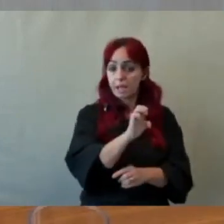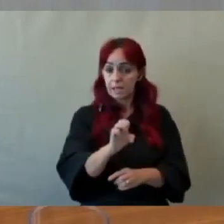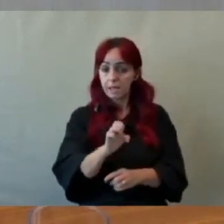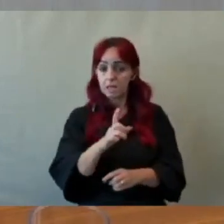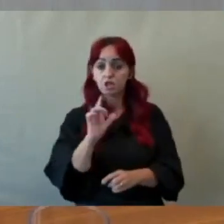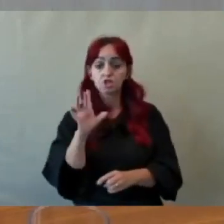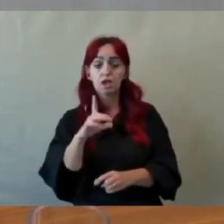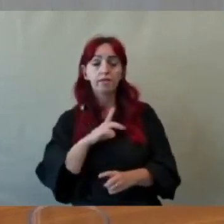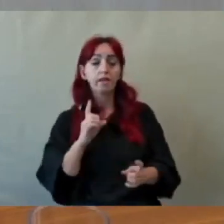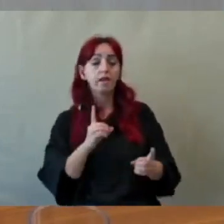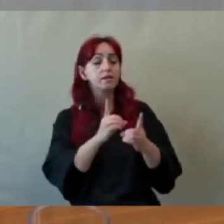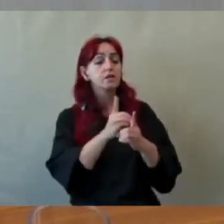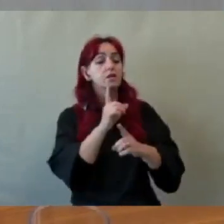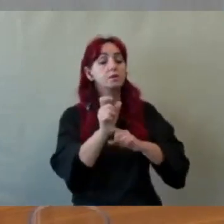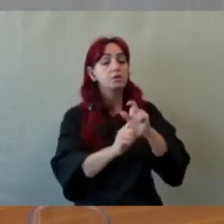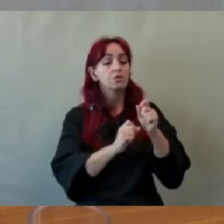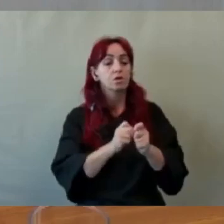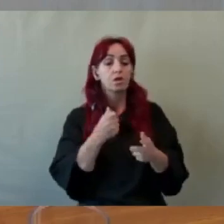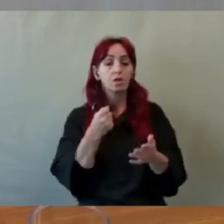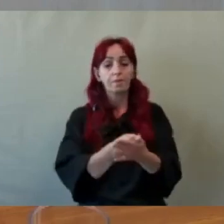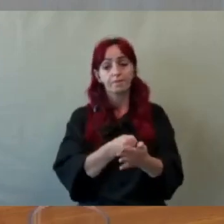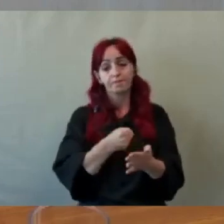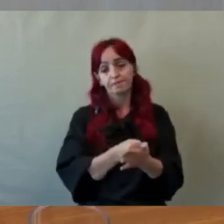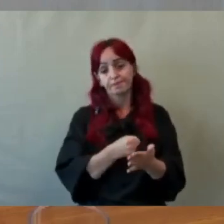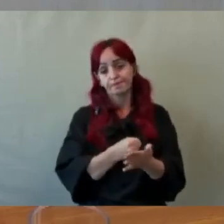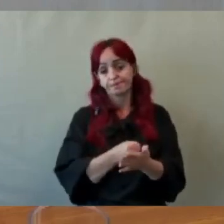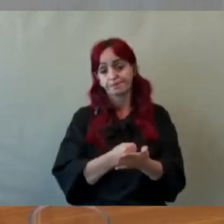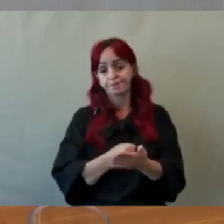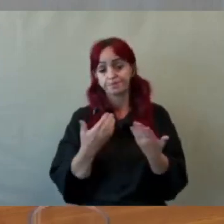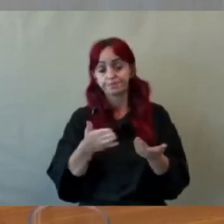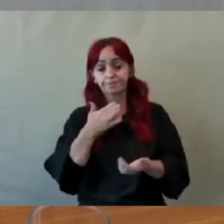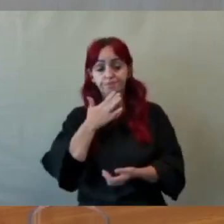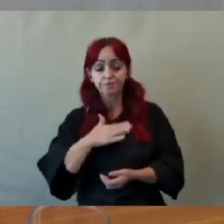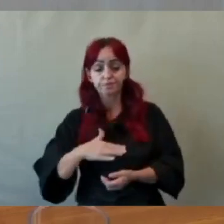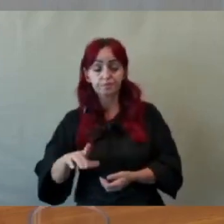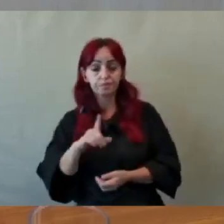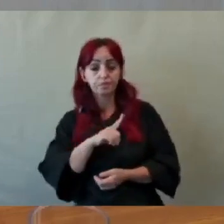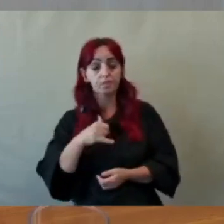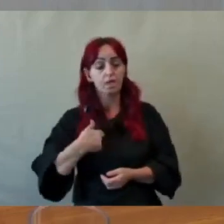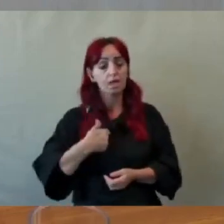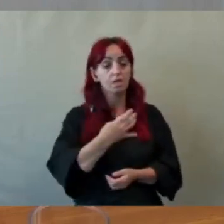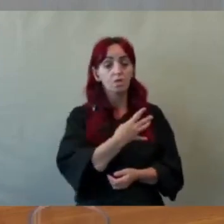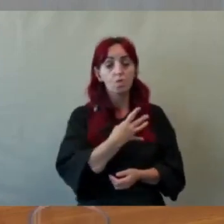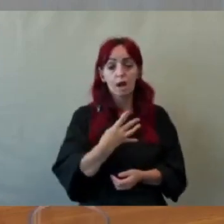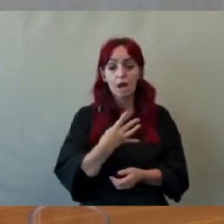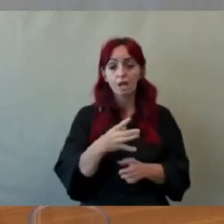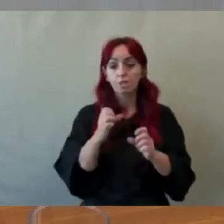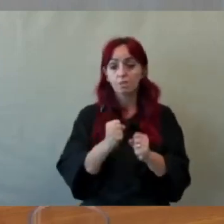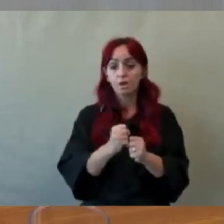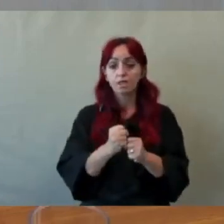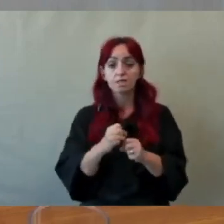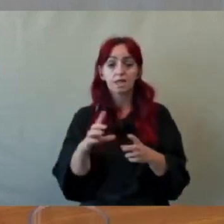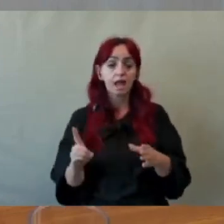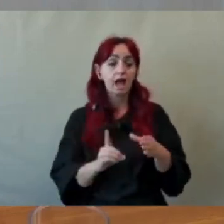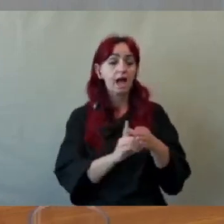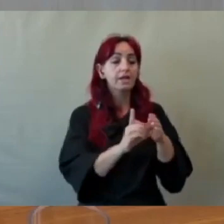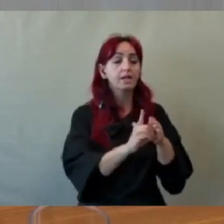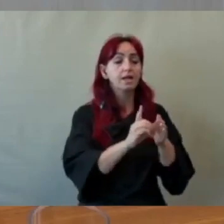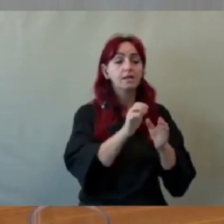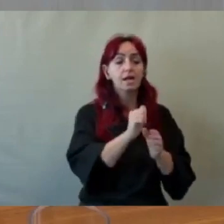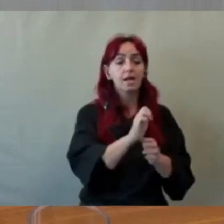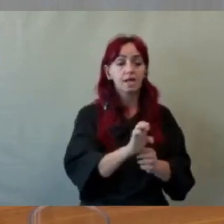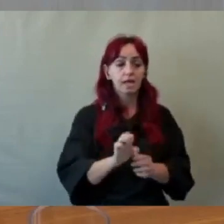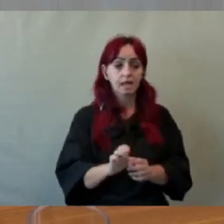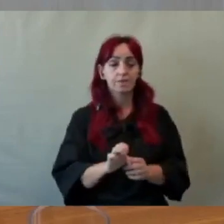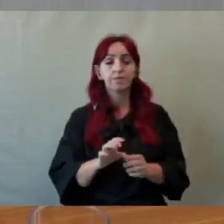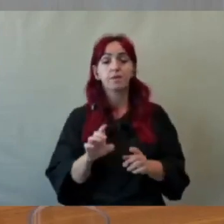atendimento daquilo que é considerado obrigatório. Então, a criança completa 4 anos, ela pode ser incorporada à OEE. As crianças de 0 a